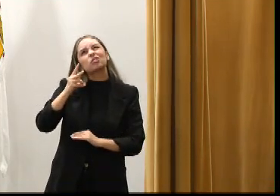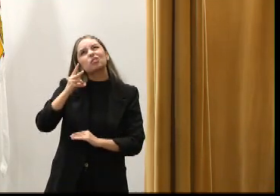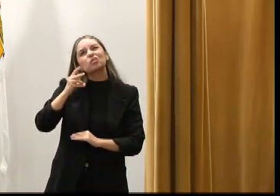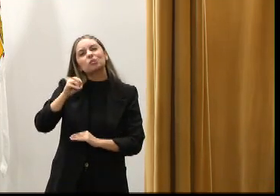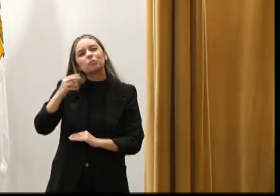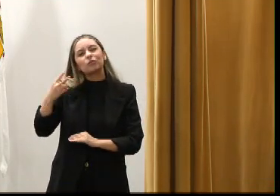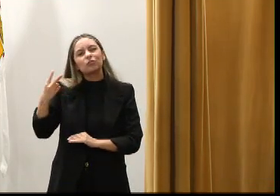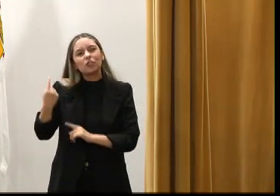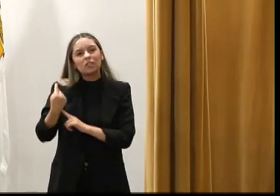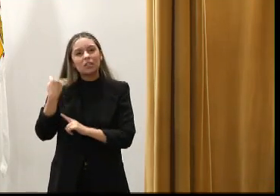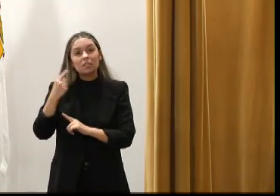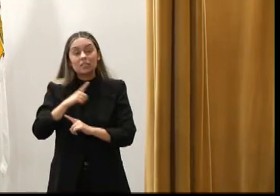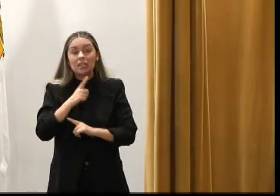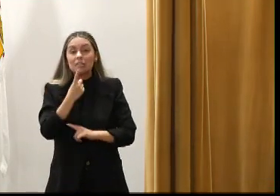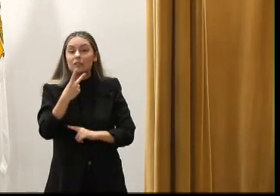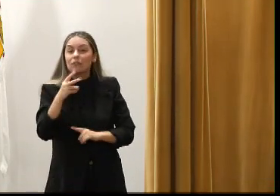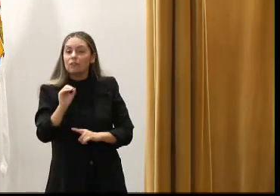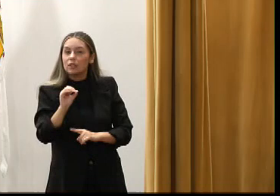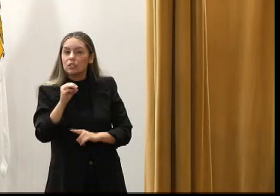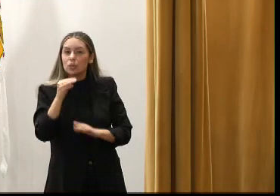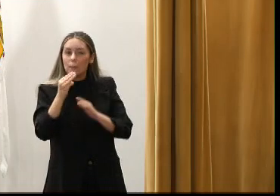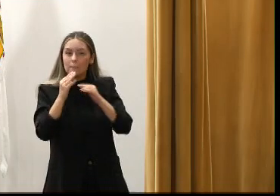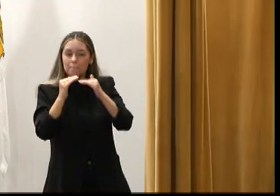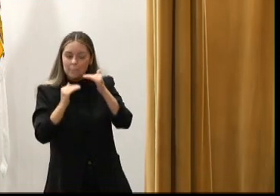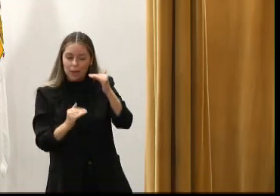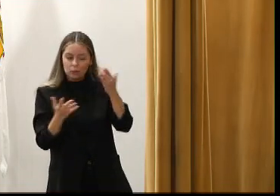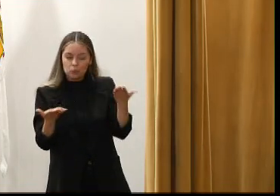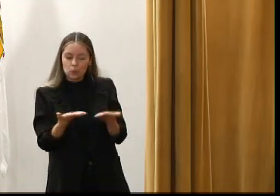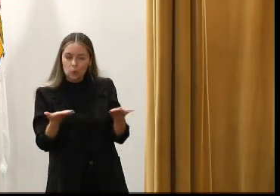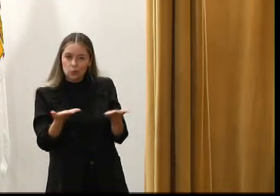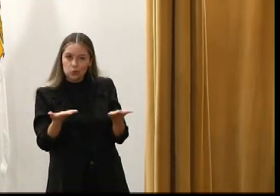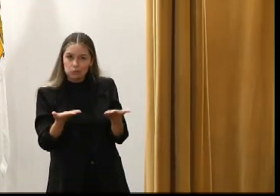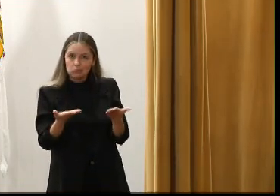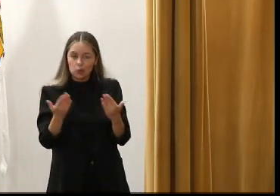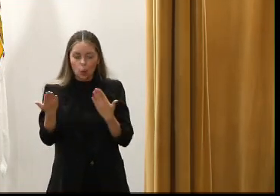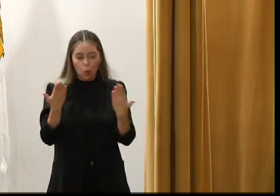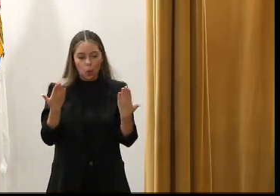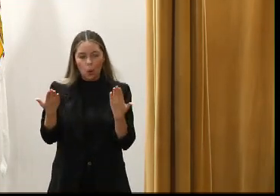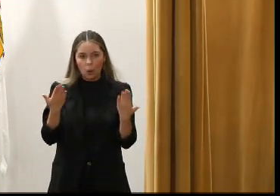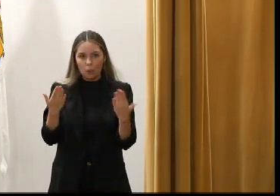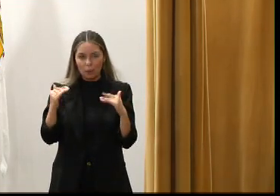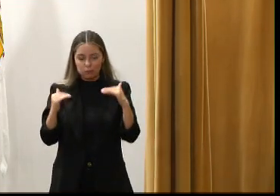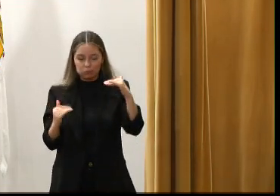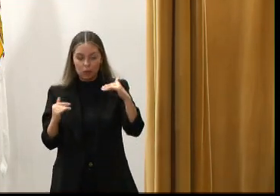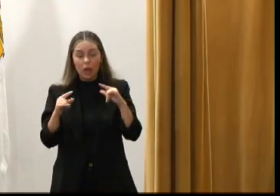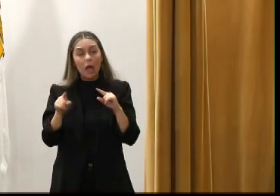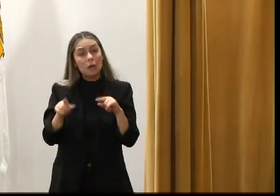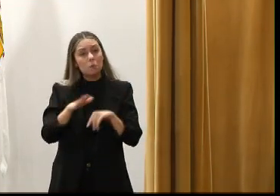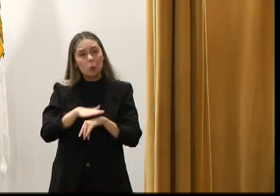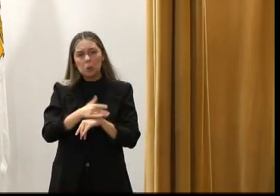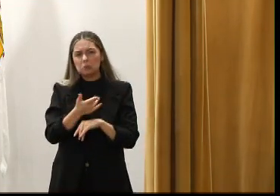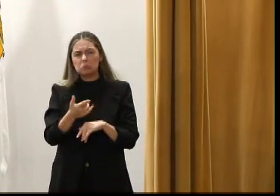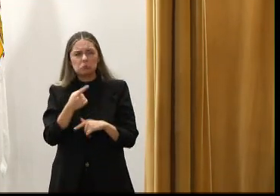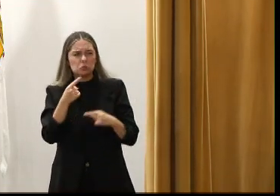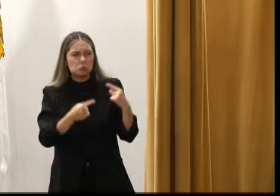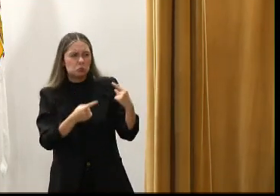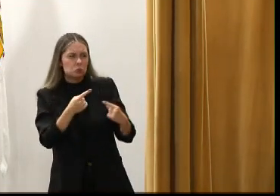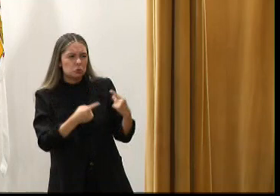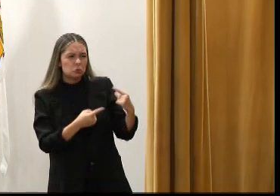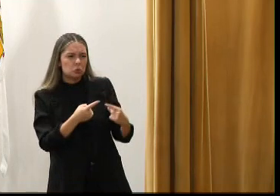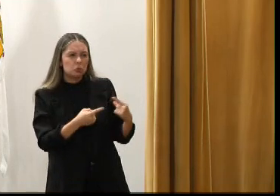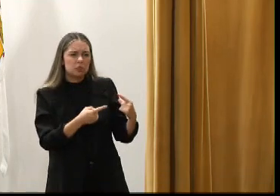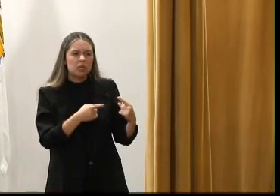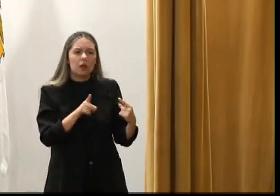o nível do mar estava 120 metros abaixo do que está hoje. Então, nesse momento não tinha discussão se o Guaíba era rio ou se era